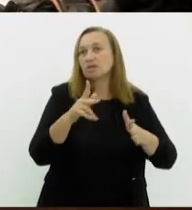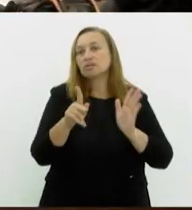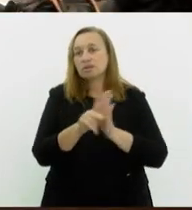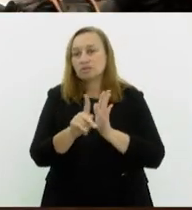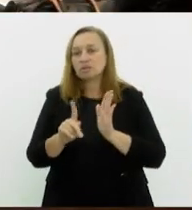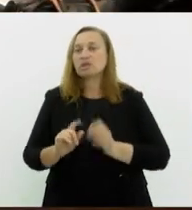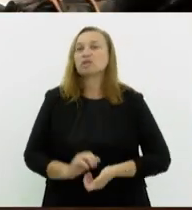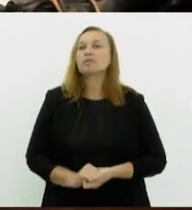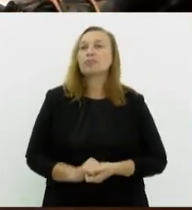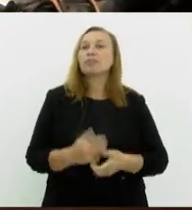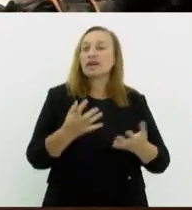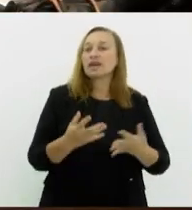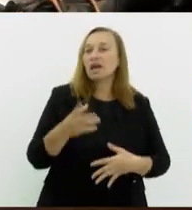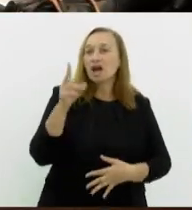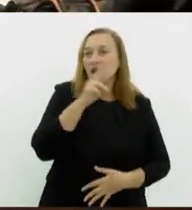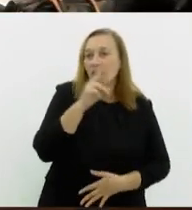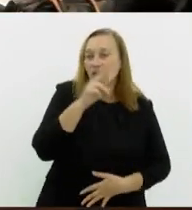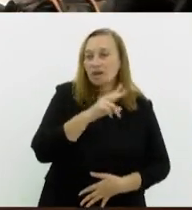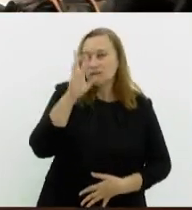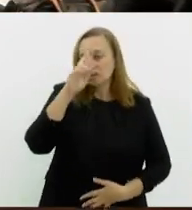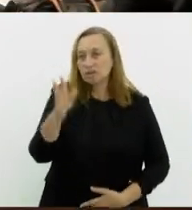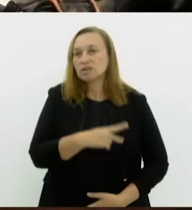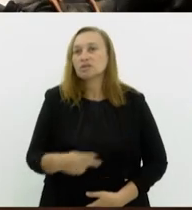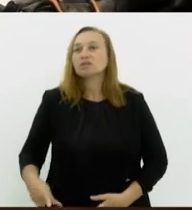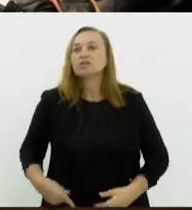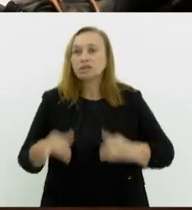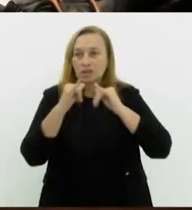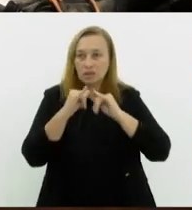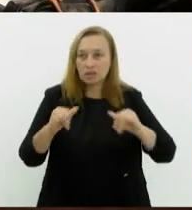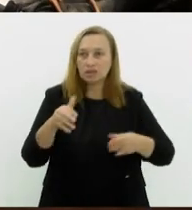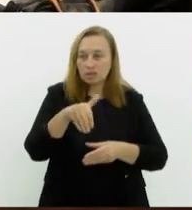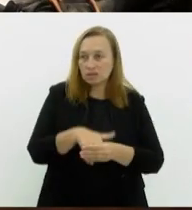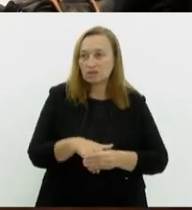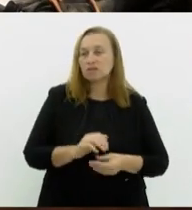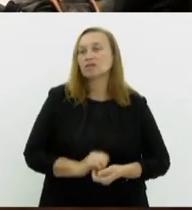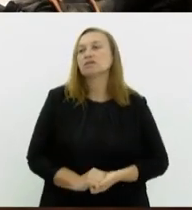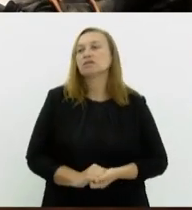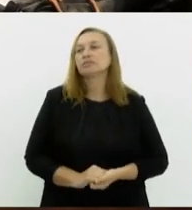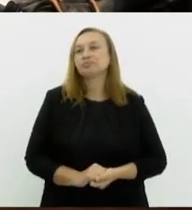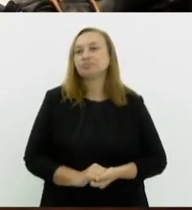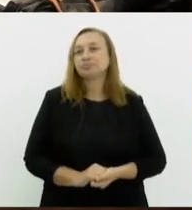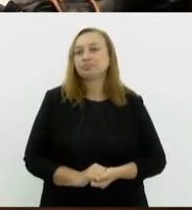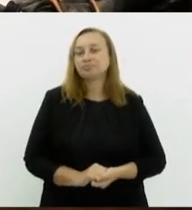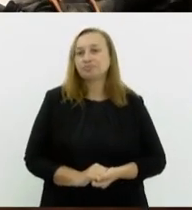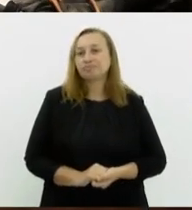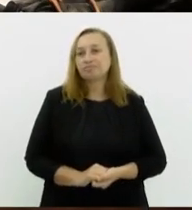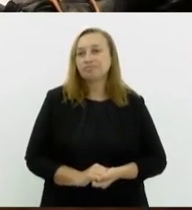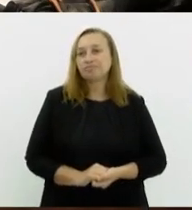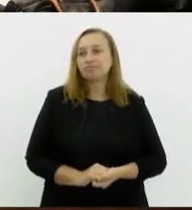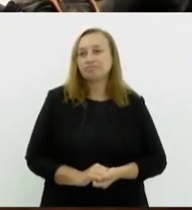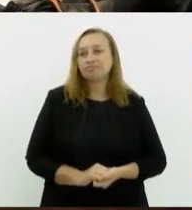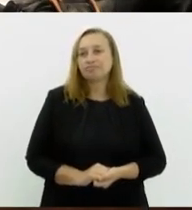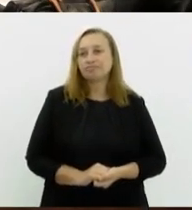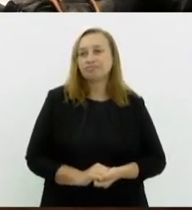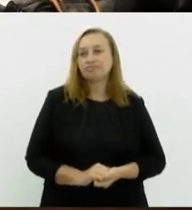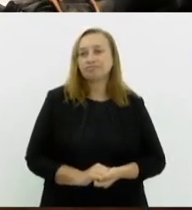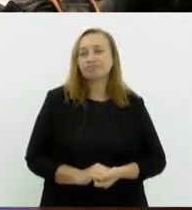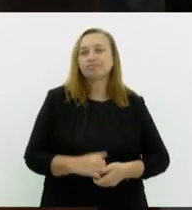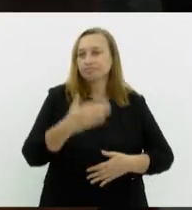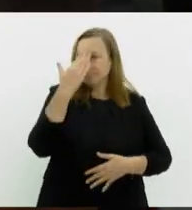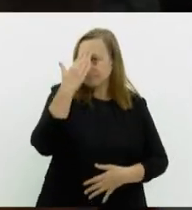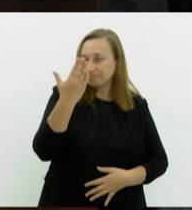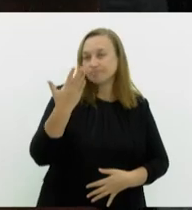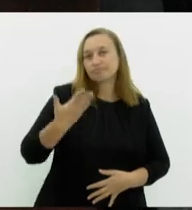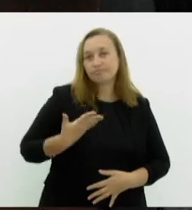projeto. Queria muito rapidamente, presidente, pode fazer falar, a declaração deputada. De voto. Fazer a declaração de voto aqui no meu projeto. Primeiro, agradecendo